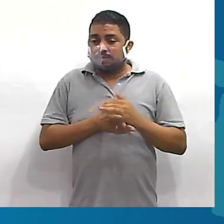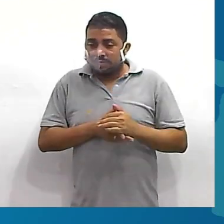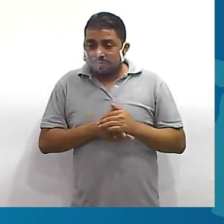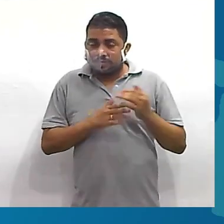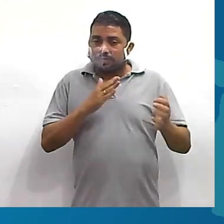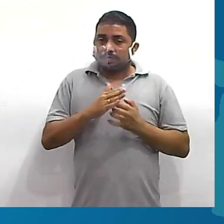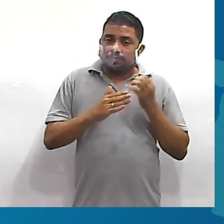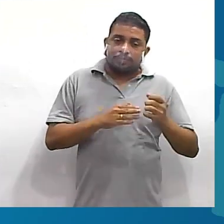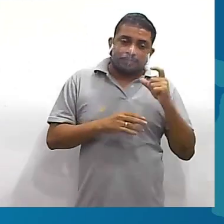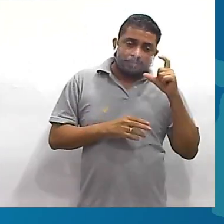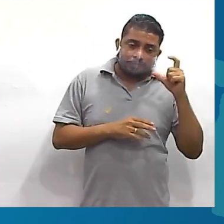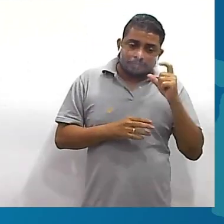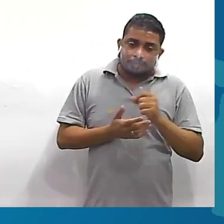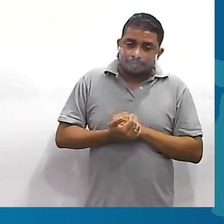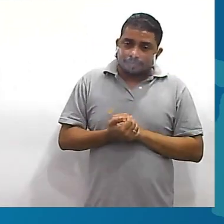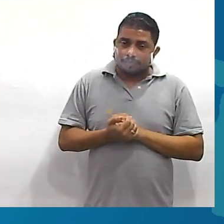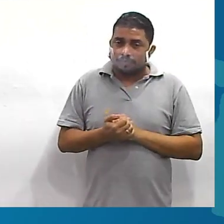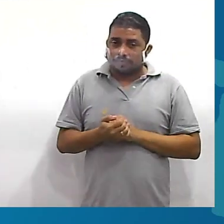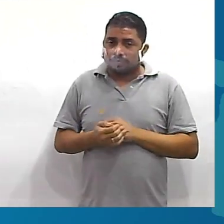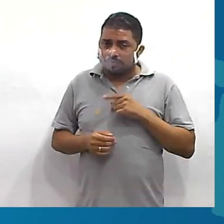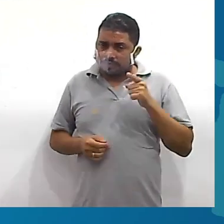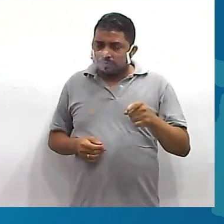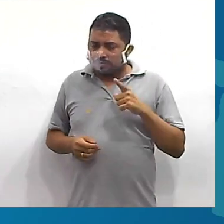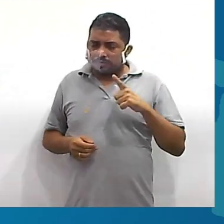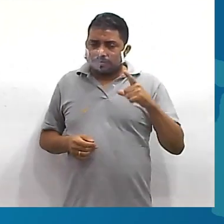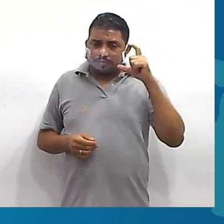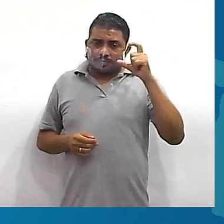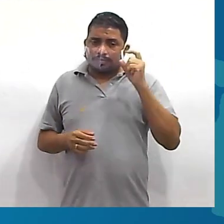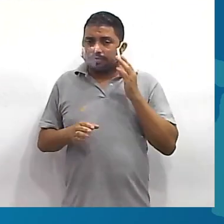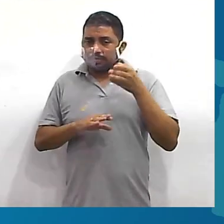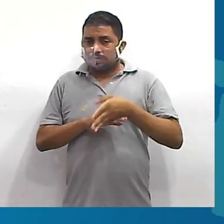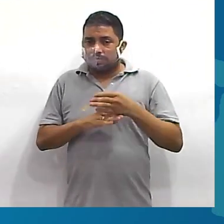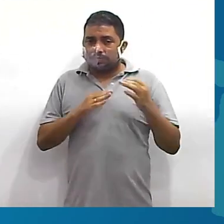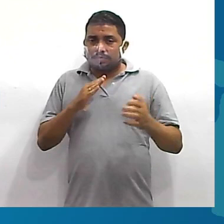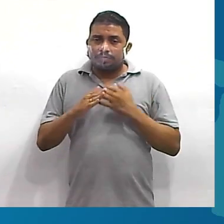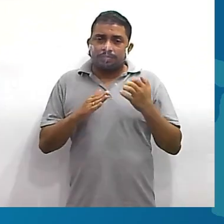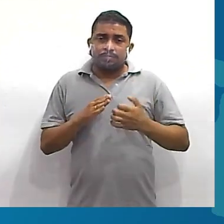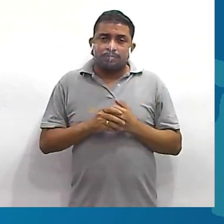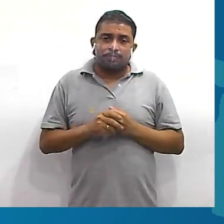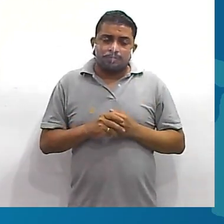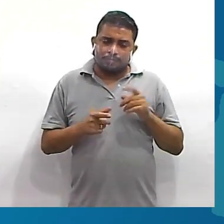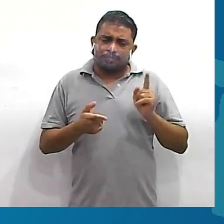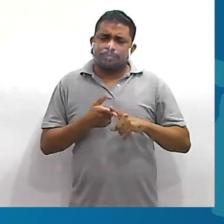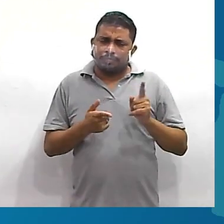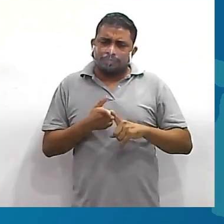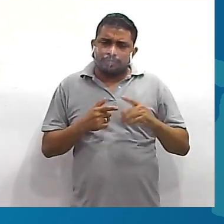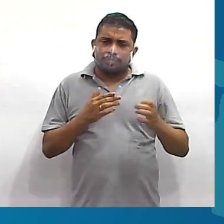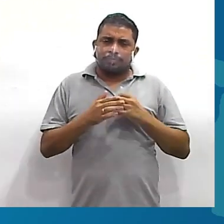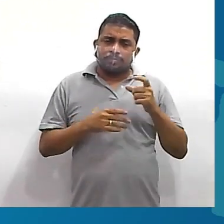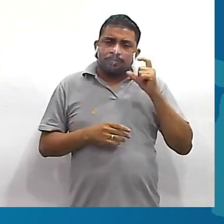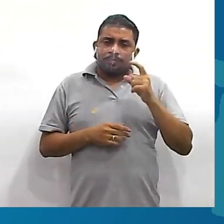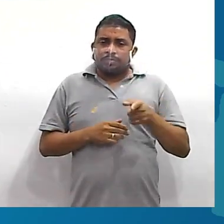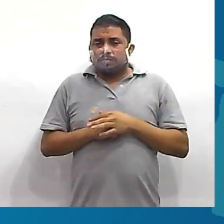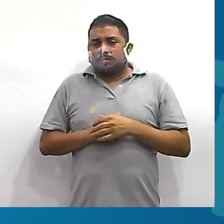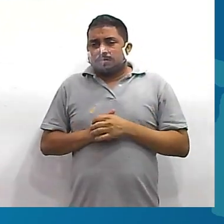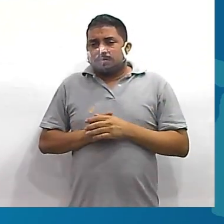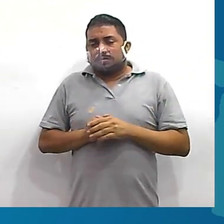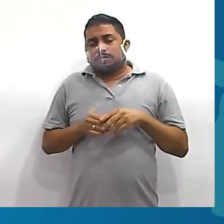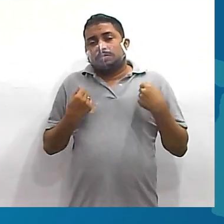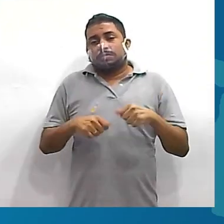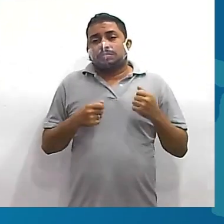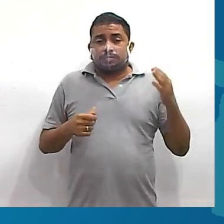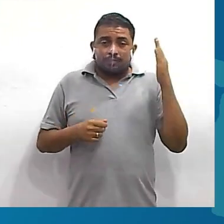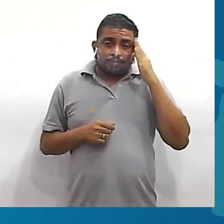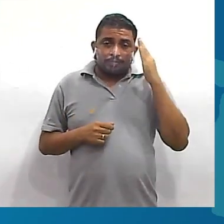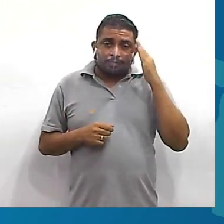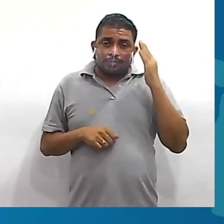tem interesse, você tem interesse em adentrar numa empresa, a empresa também tem interesse em você. Mas você precisa entender o que